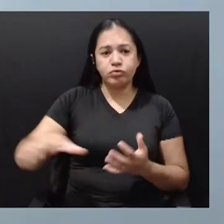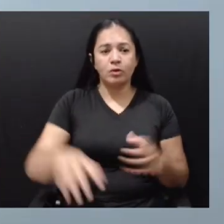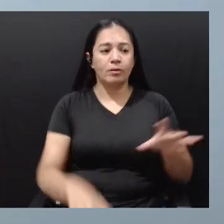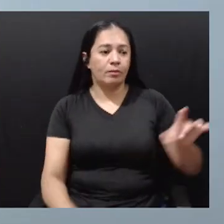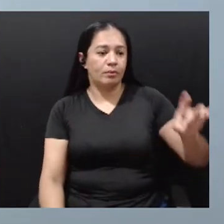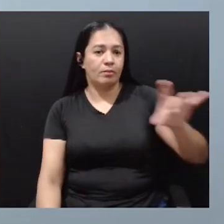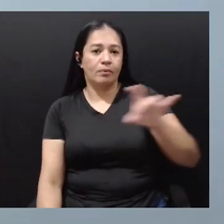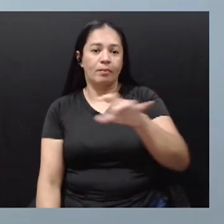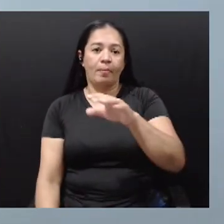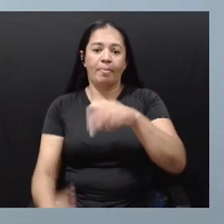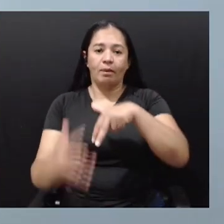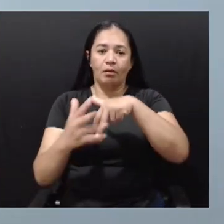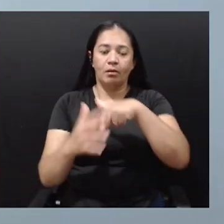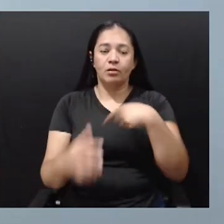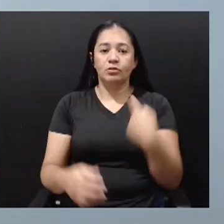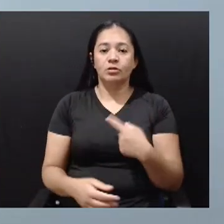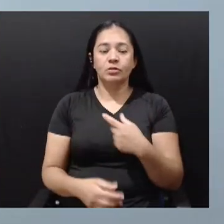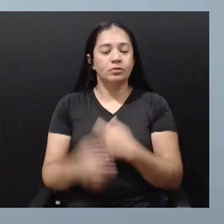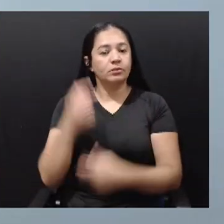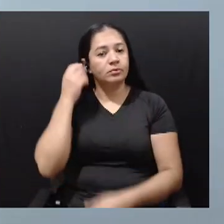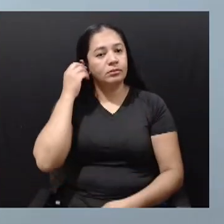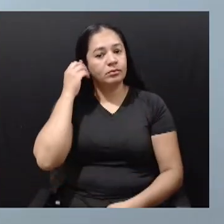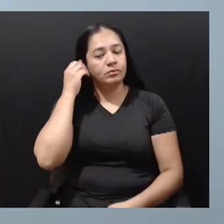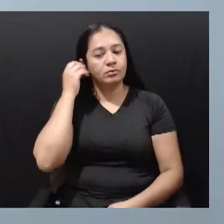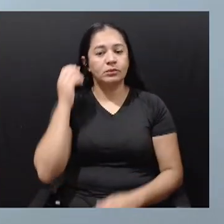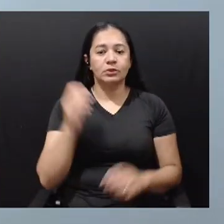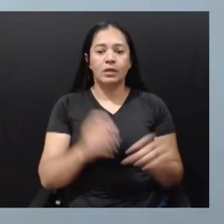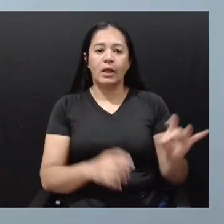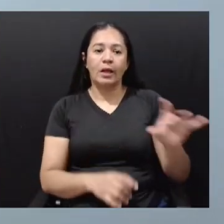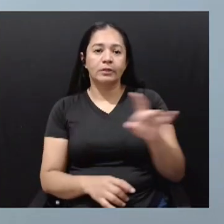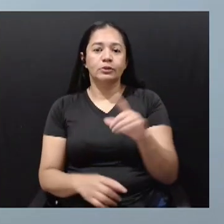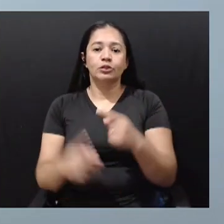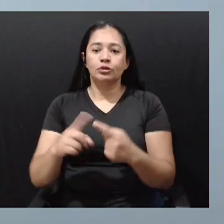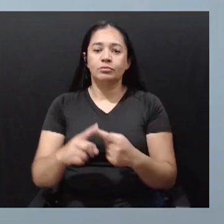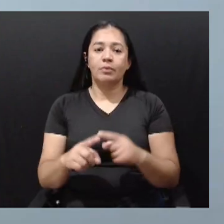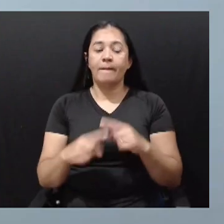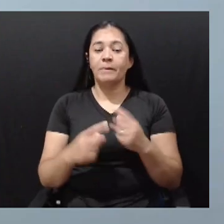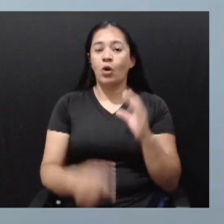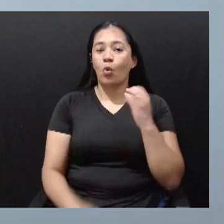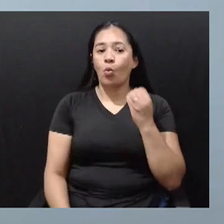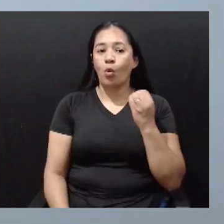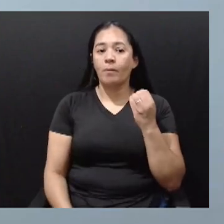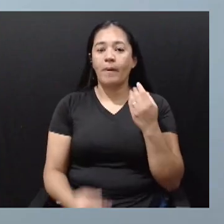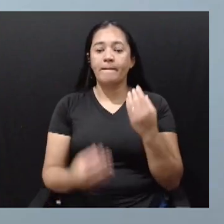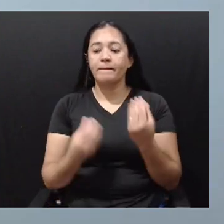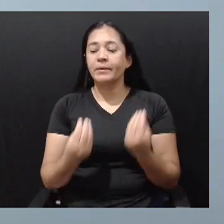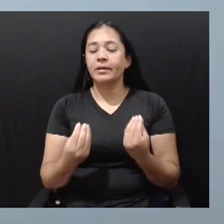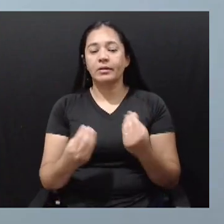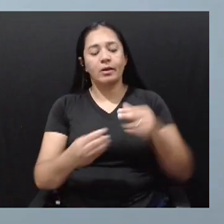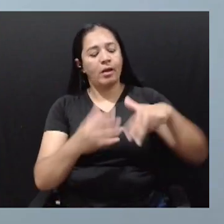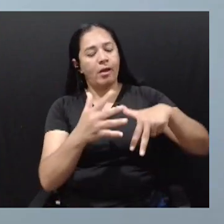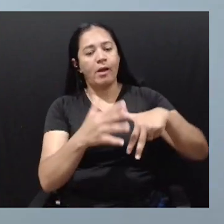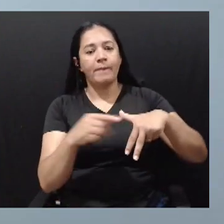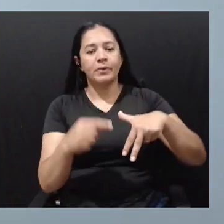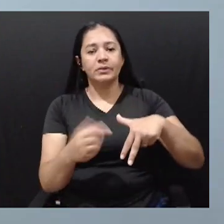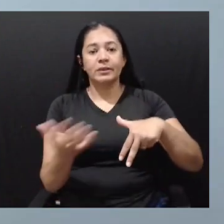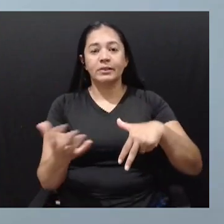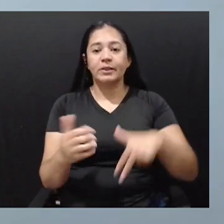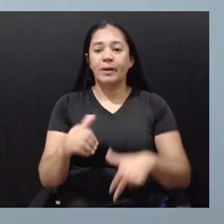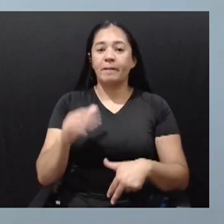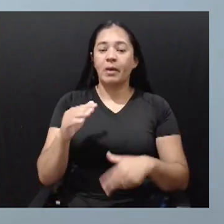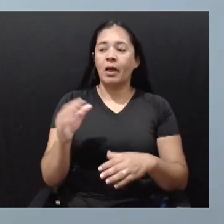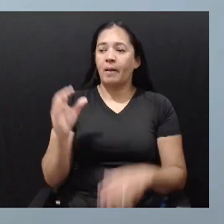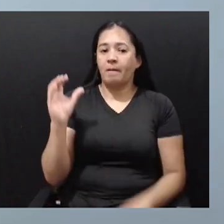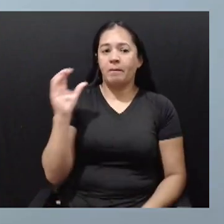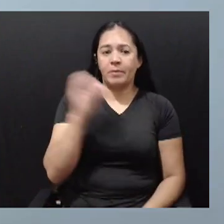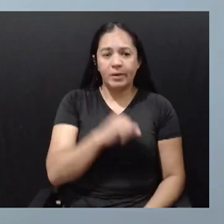gente vai tendo as indicações precisas. Um implante hormonal é para aquela paciente que quer muito mais praticidade, não quer